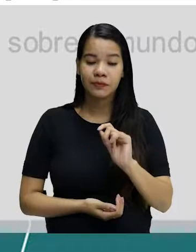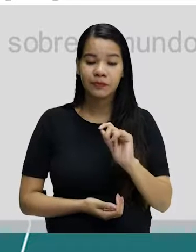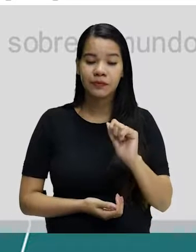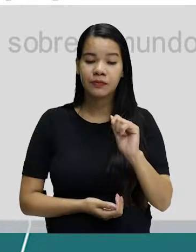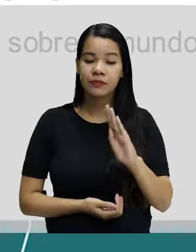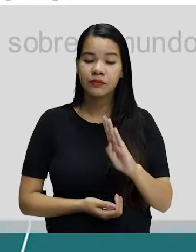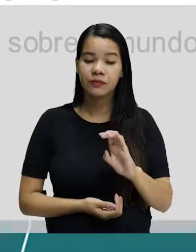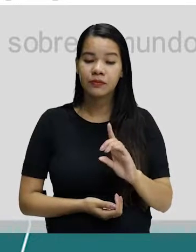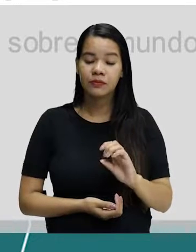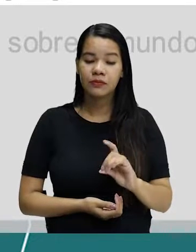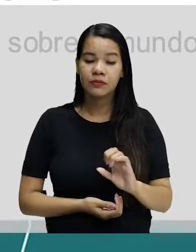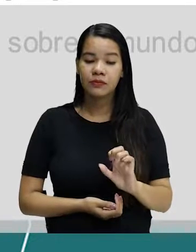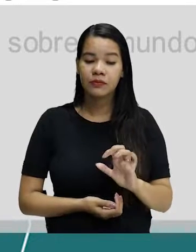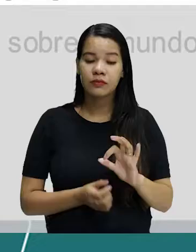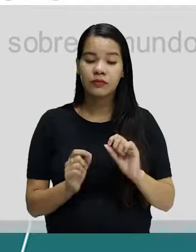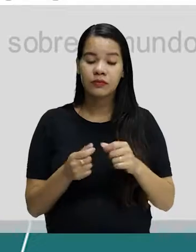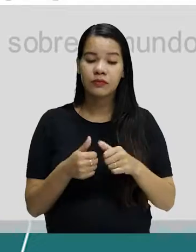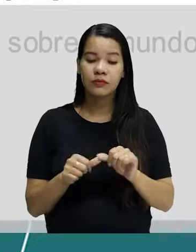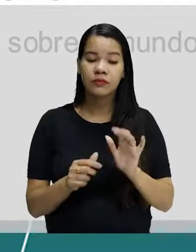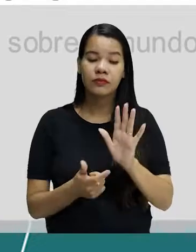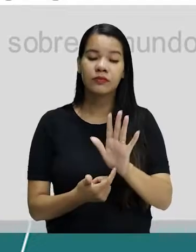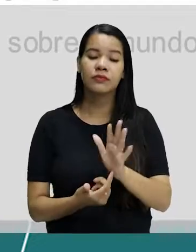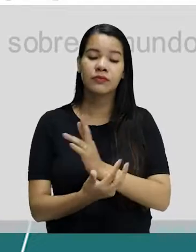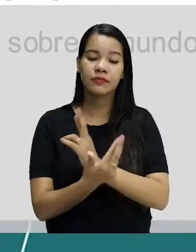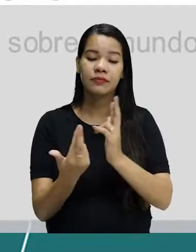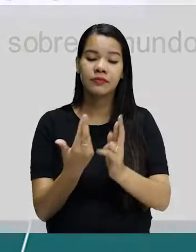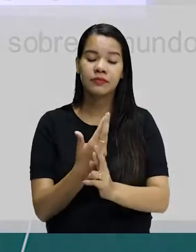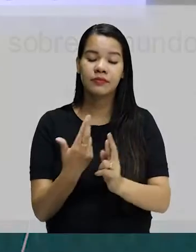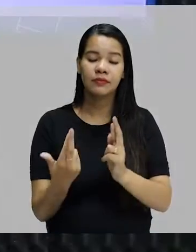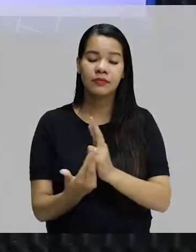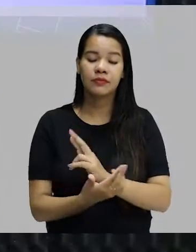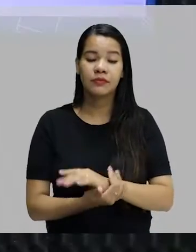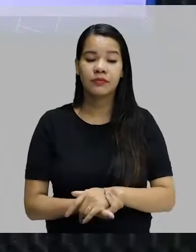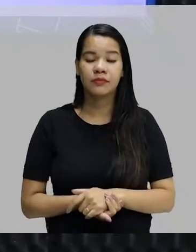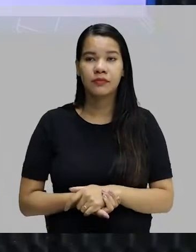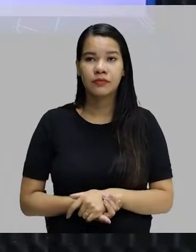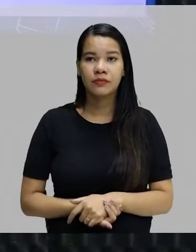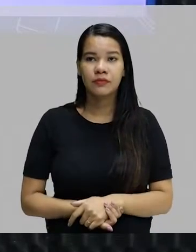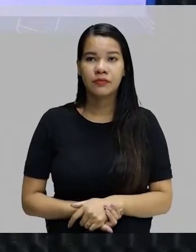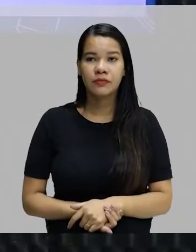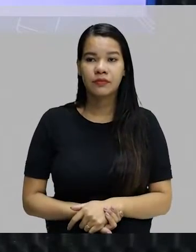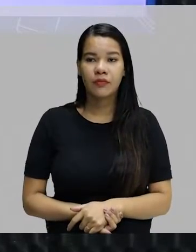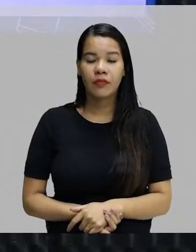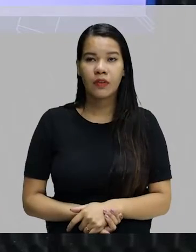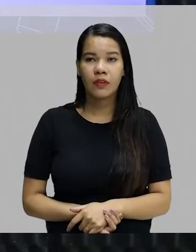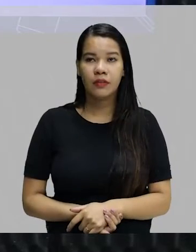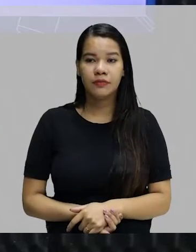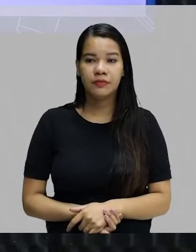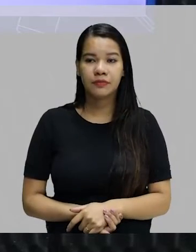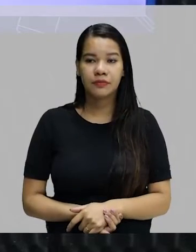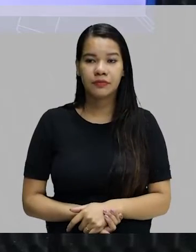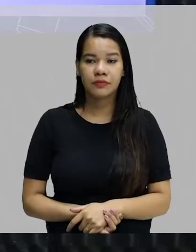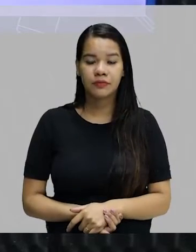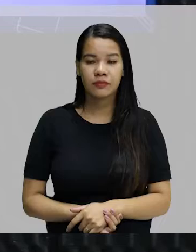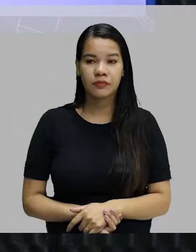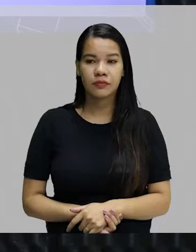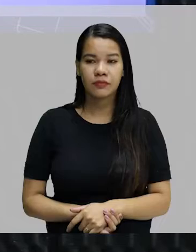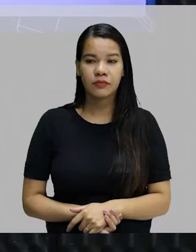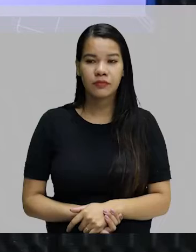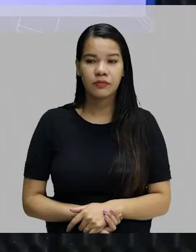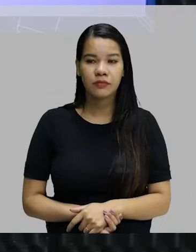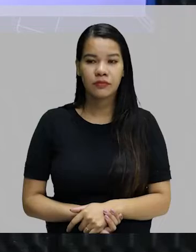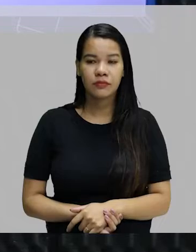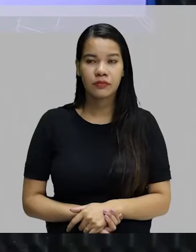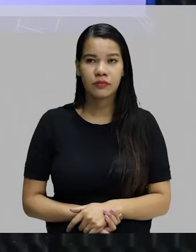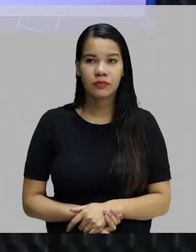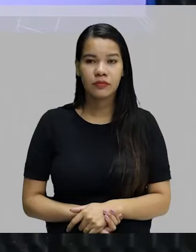Assinale a alternativa que reflete esta relação. Ele está perguntando a relação entre mundo e